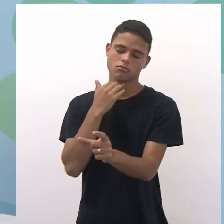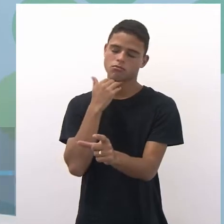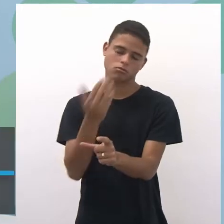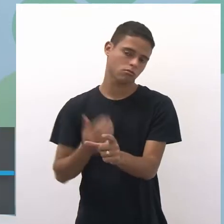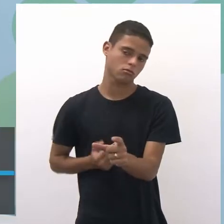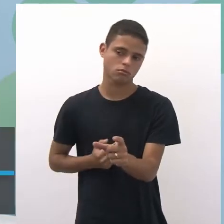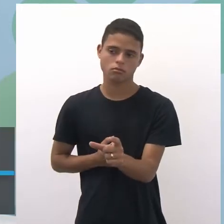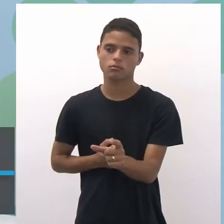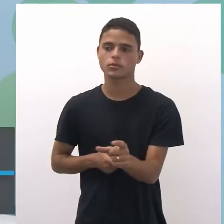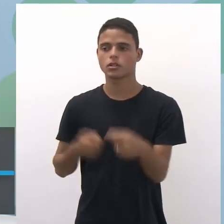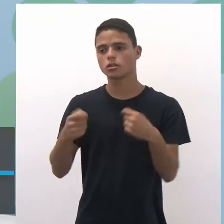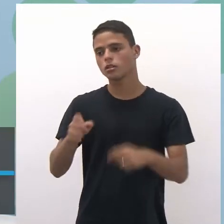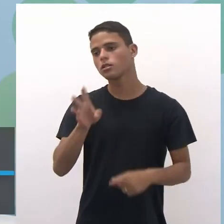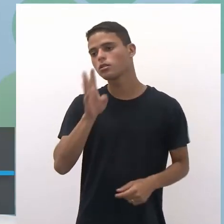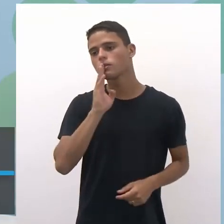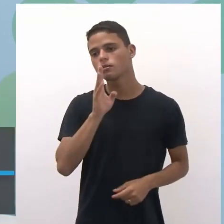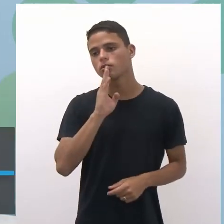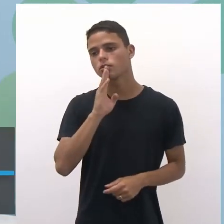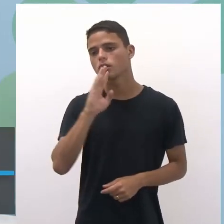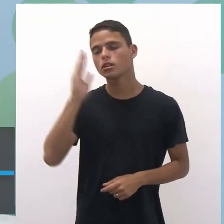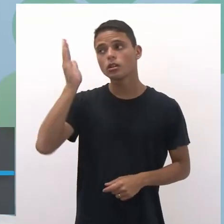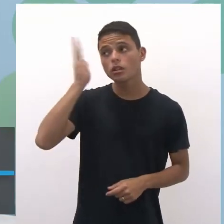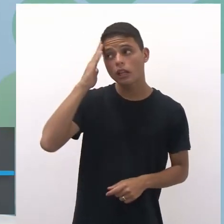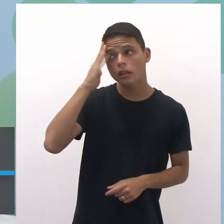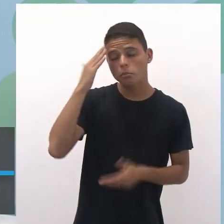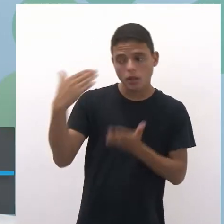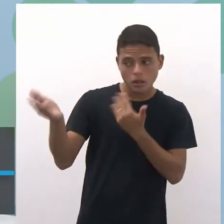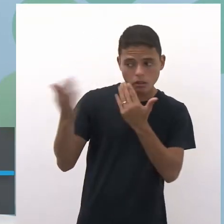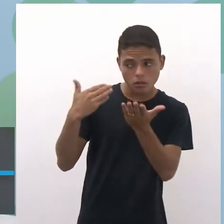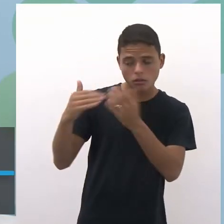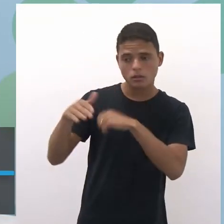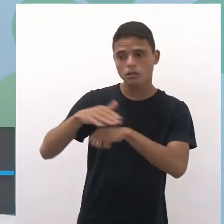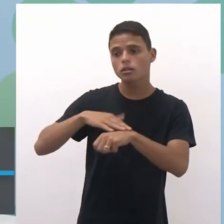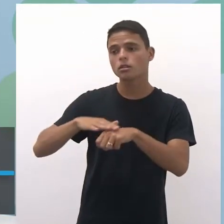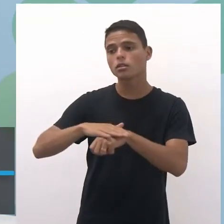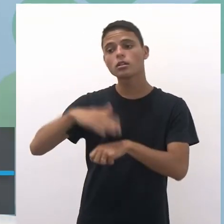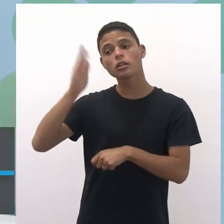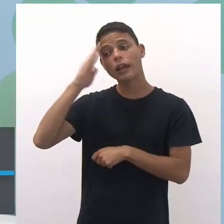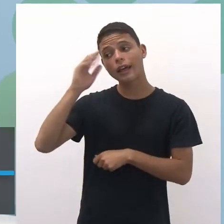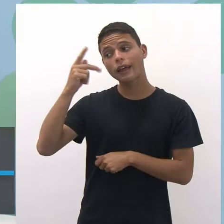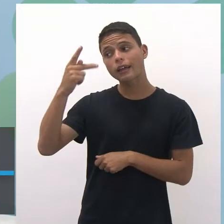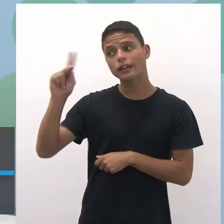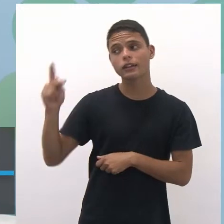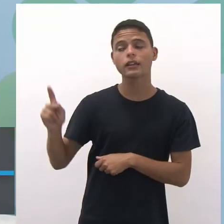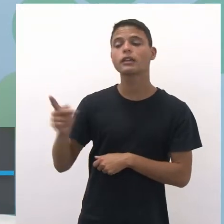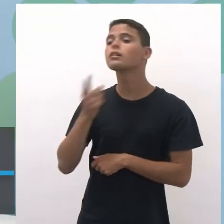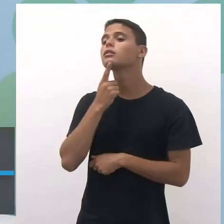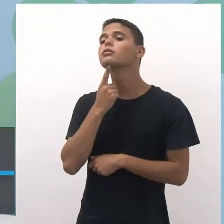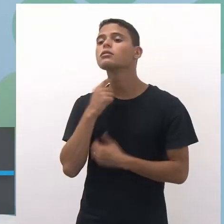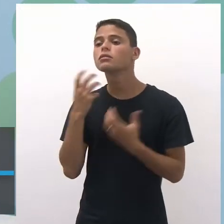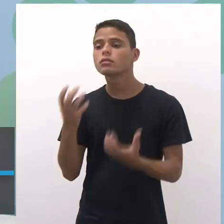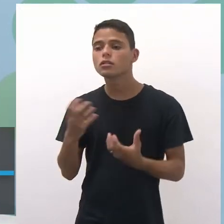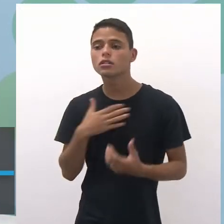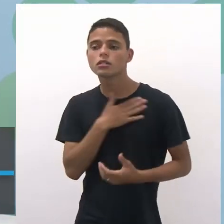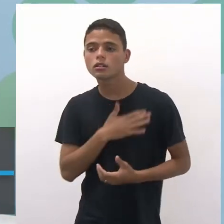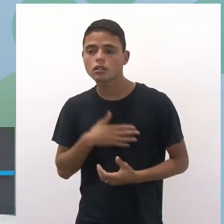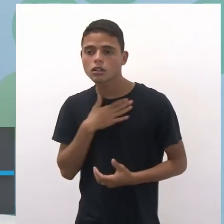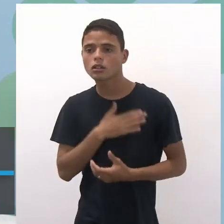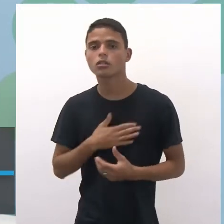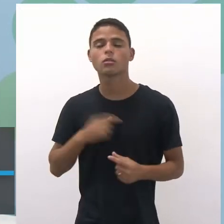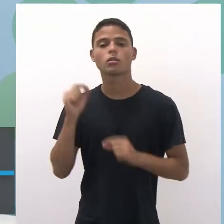é preciso conhecer, é preciso conversar com os estudantes para saber o que eles estão assistindo, qual é o veículo